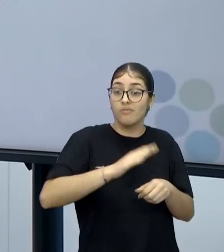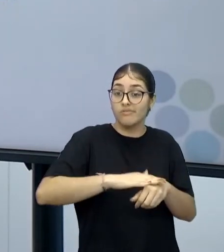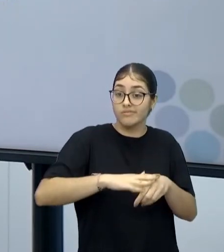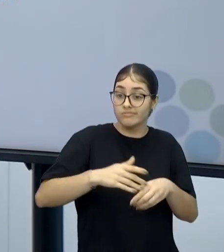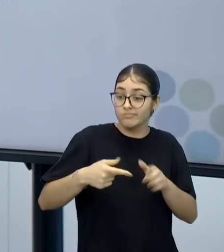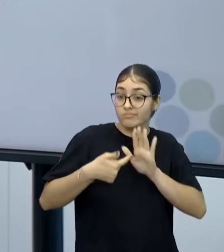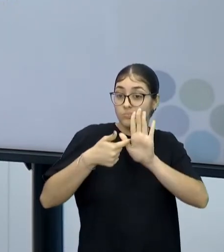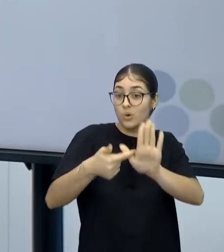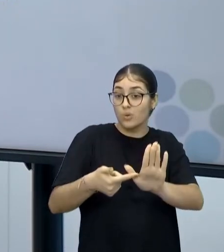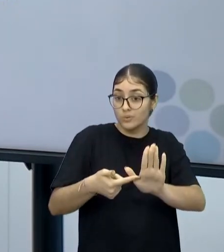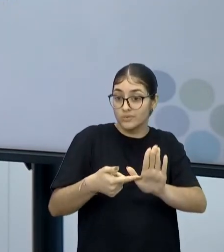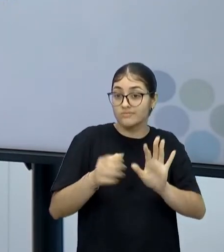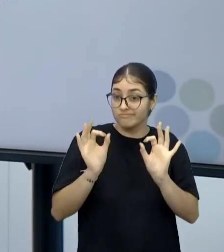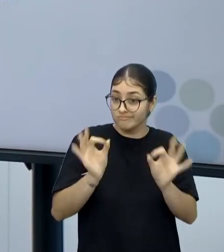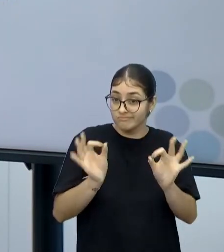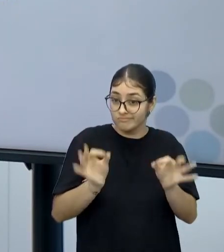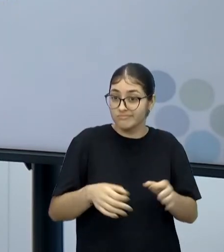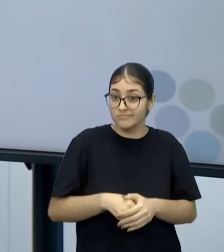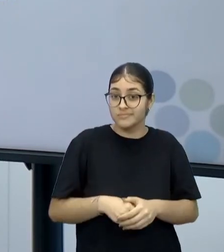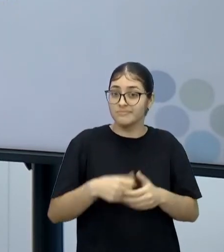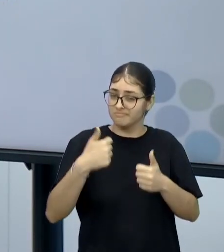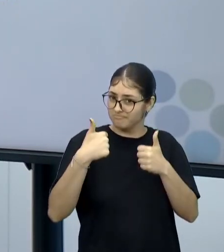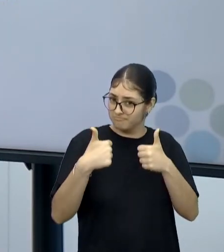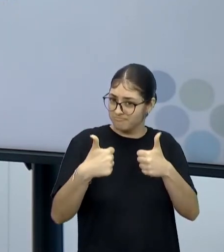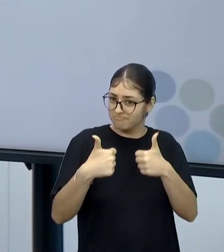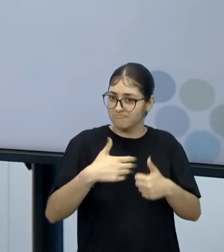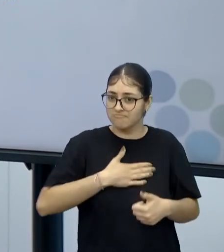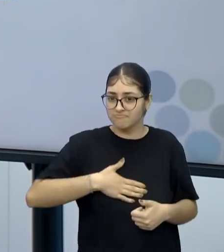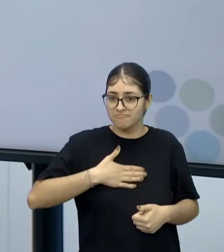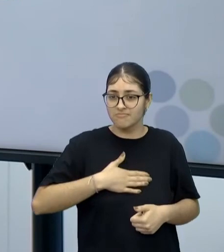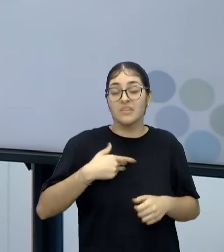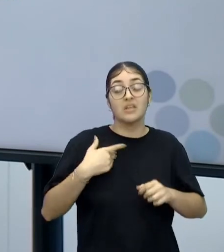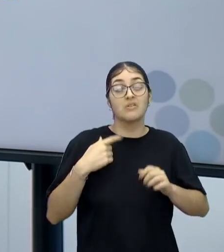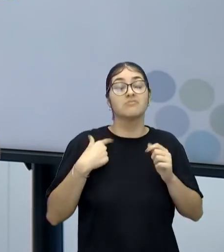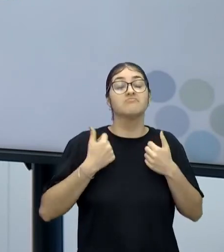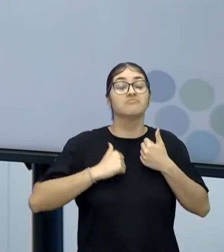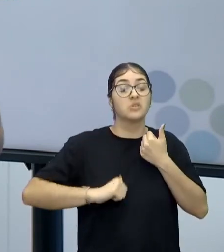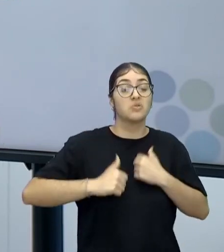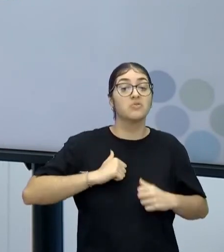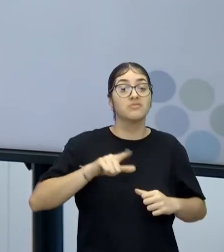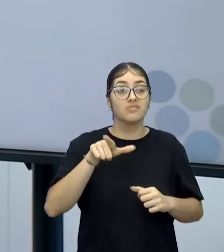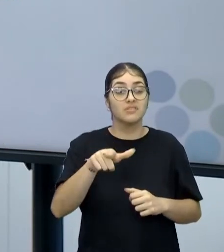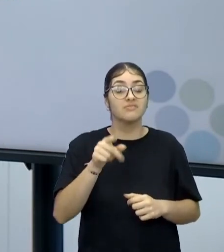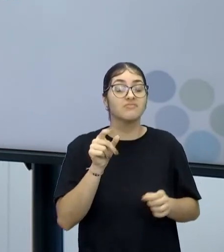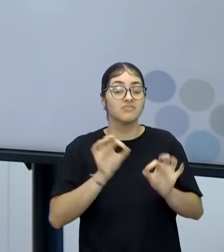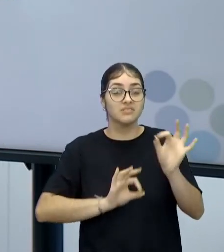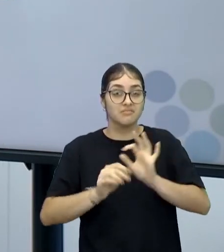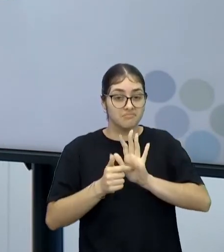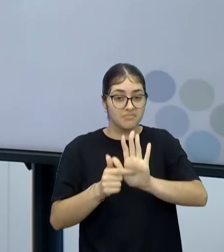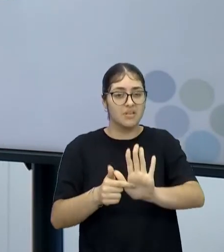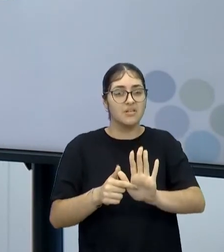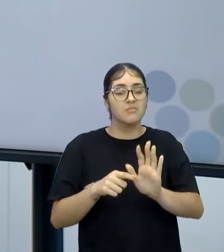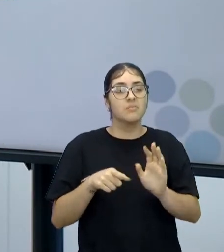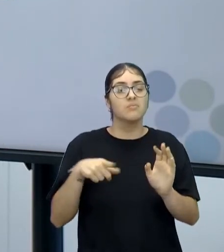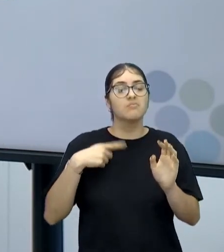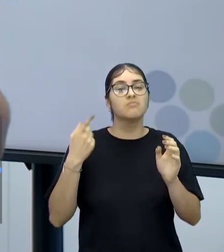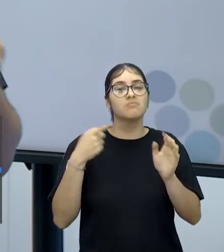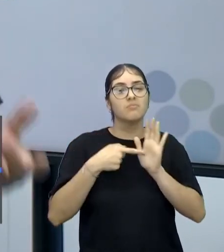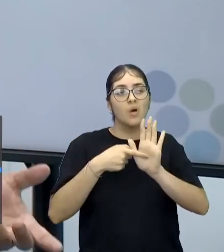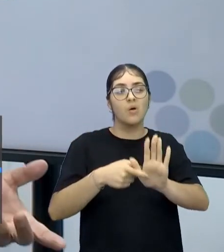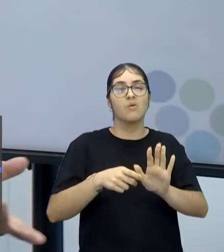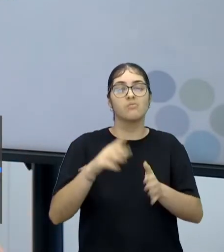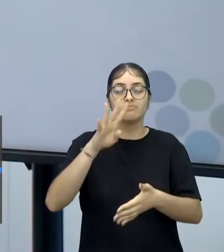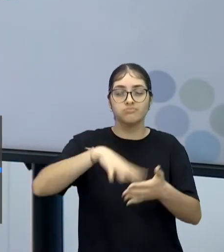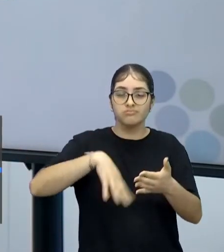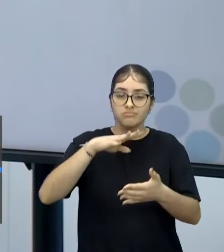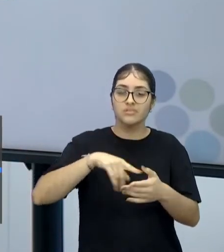a apresentação. Beleza? Curtiram? Tô ansioso para ver a apresentação de vocês. Faça as apresentações, mostrem as programações,